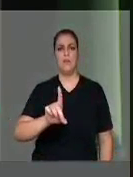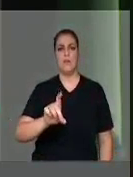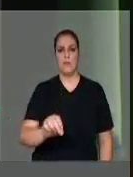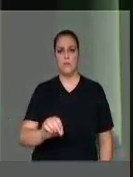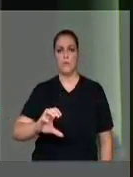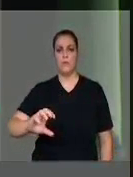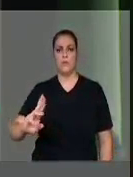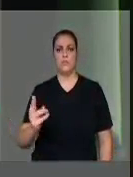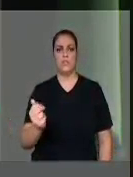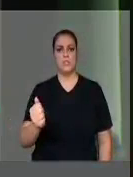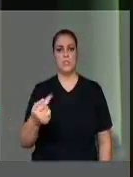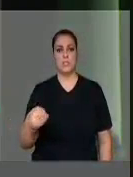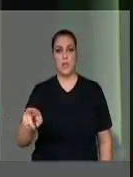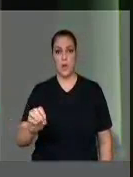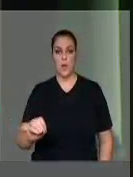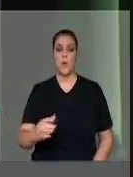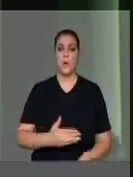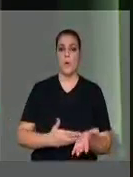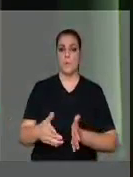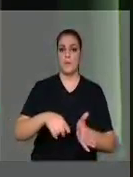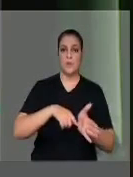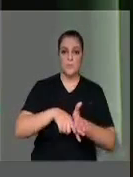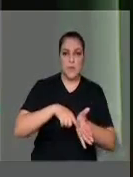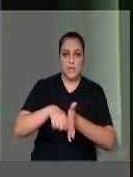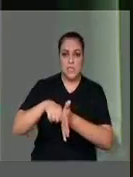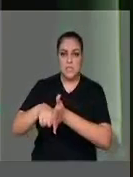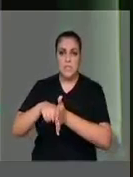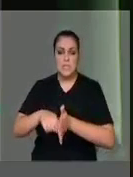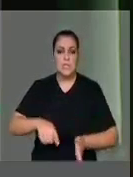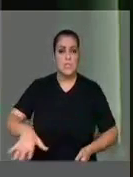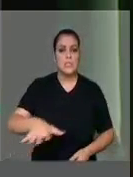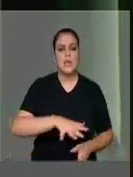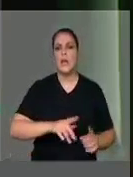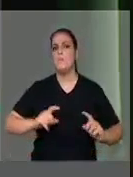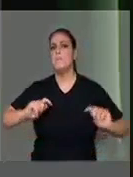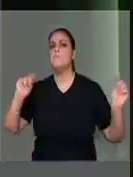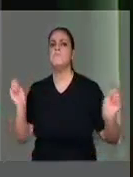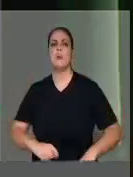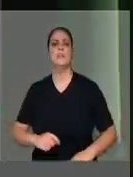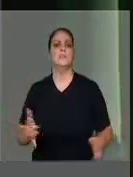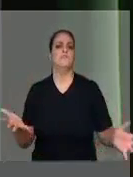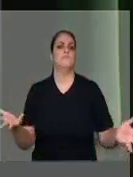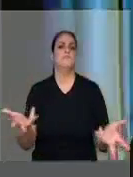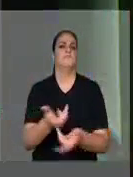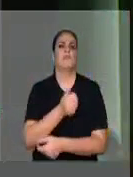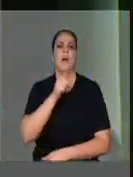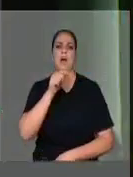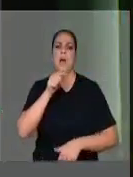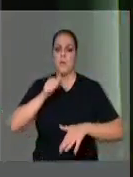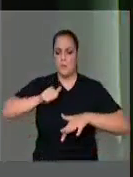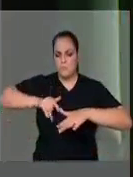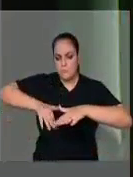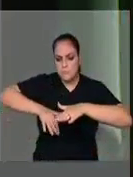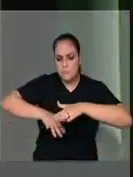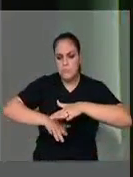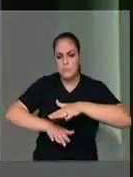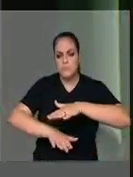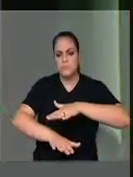que começa a ser estudado, tem um potencial hídrico, como bacia